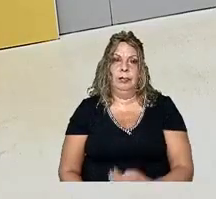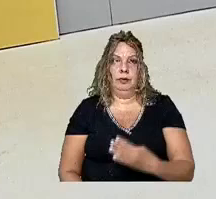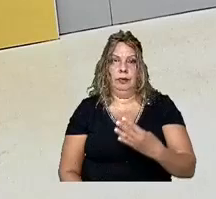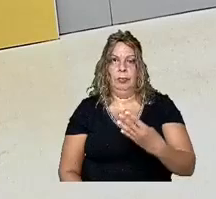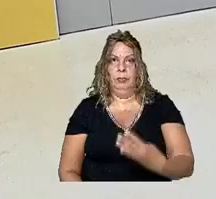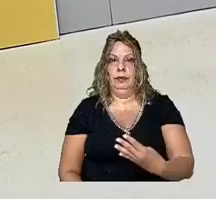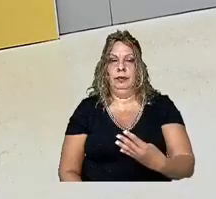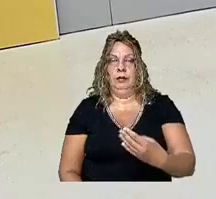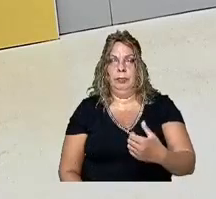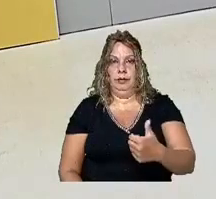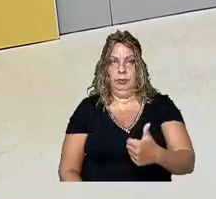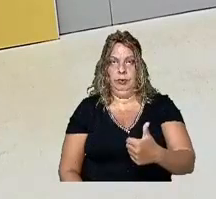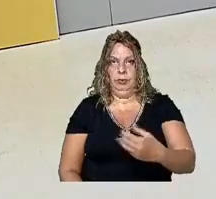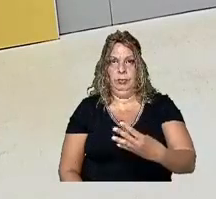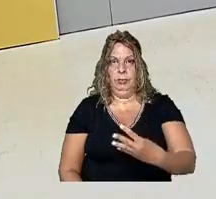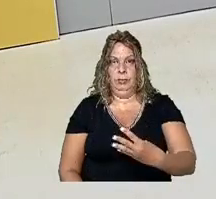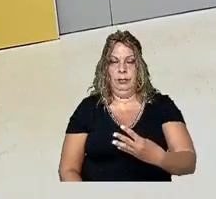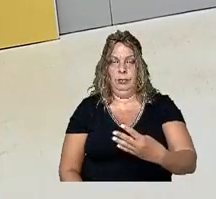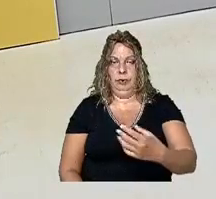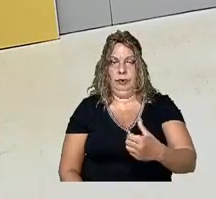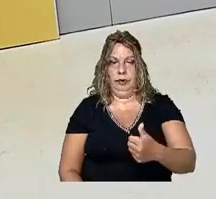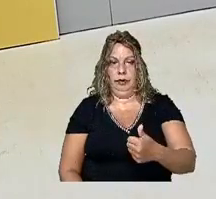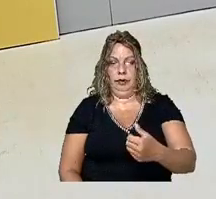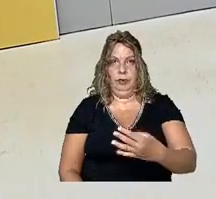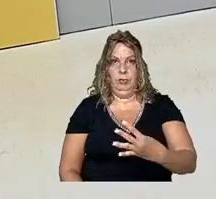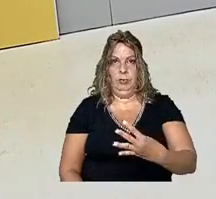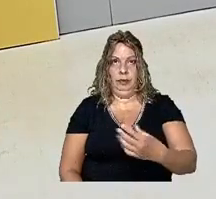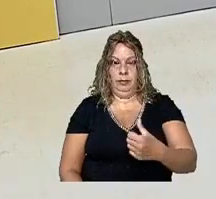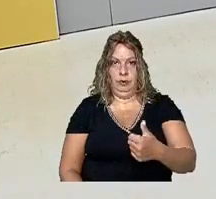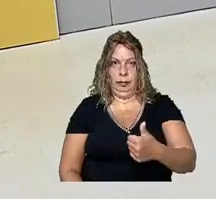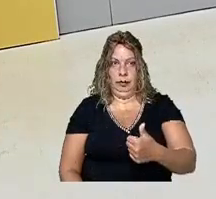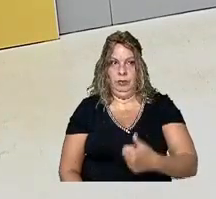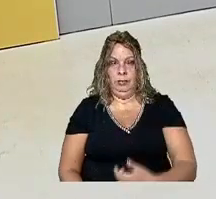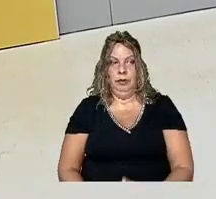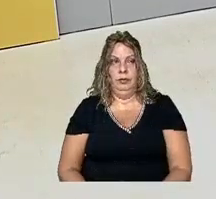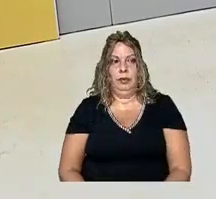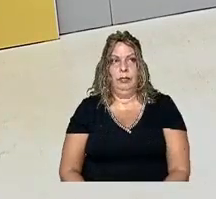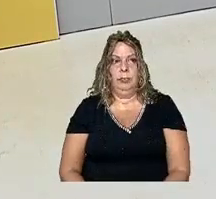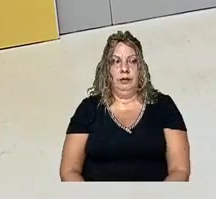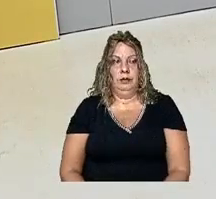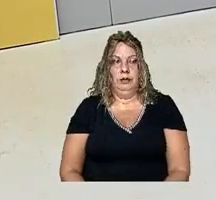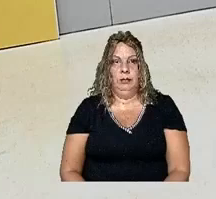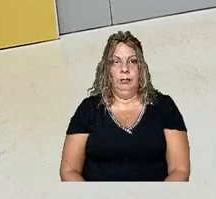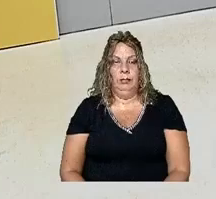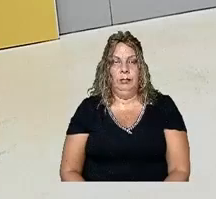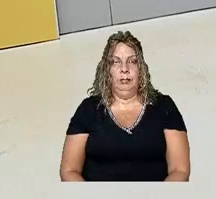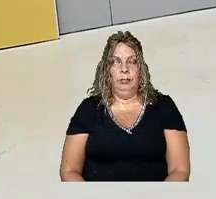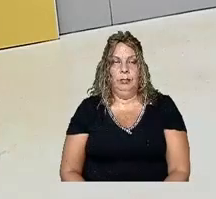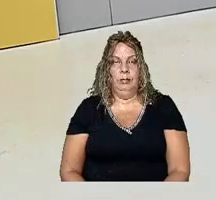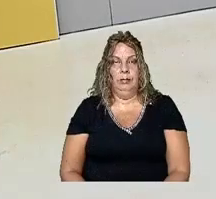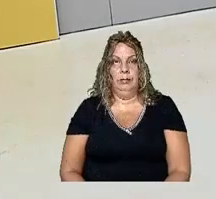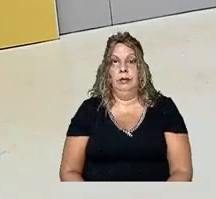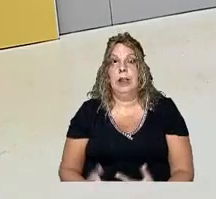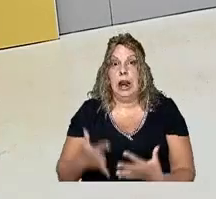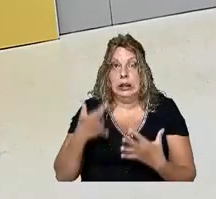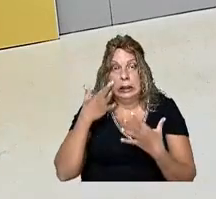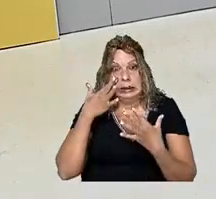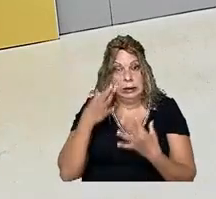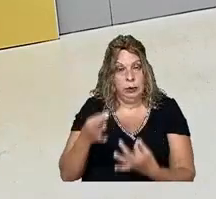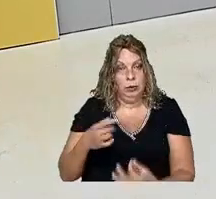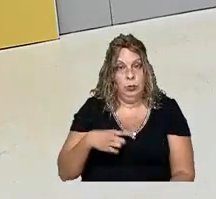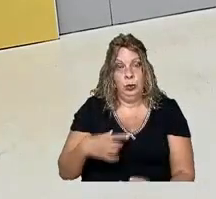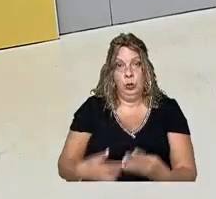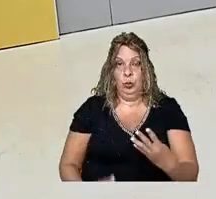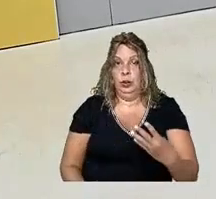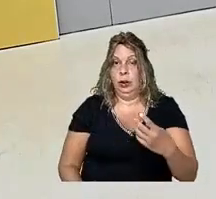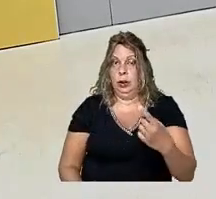pro cantinho e marca 41. Tem aí no seu título 41? Pode marcar 41. E atenção que 41